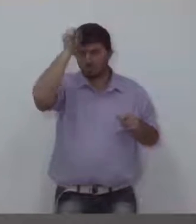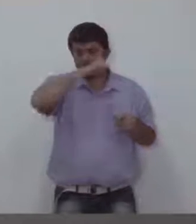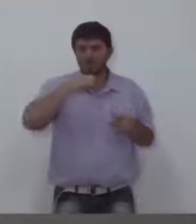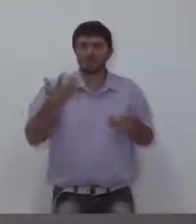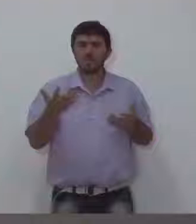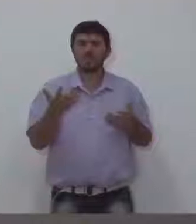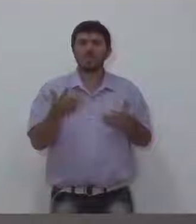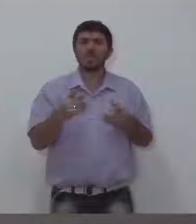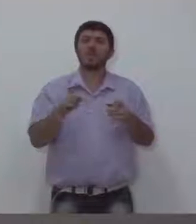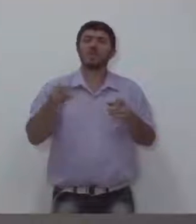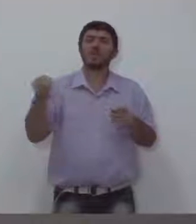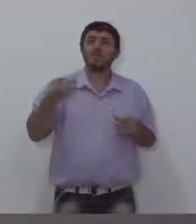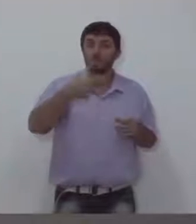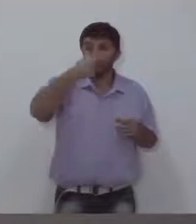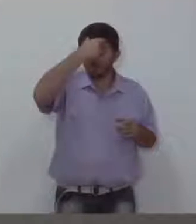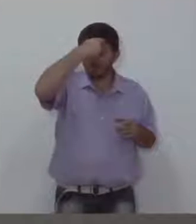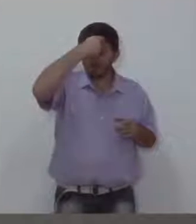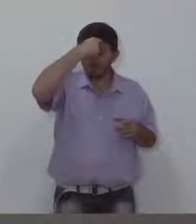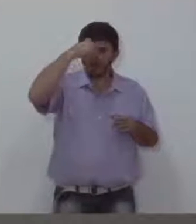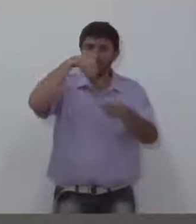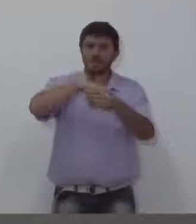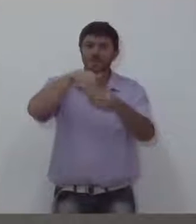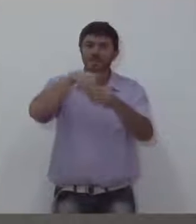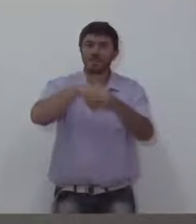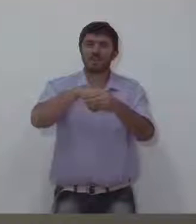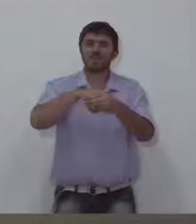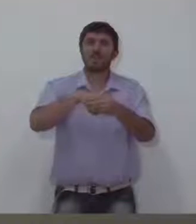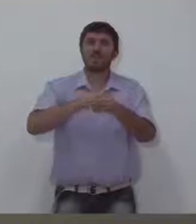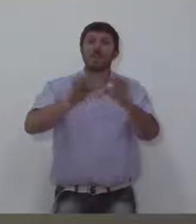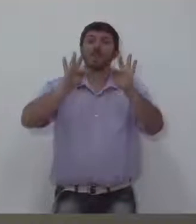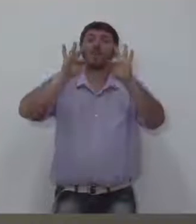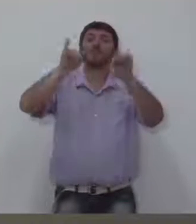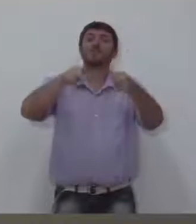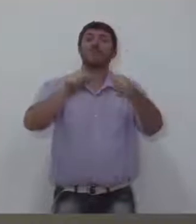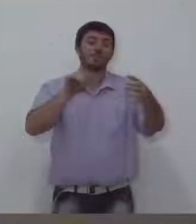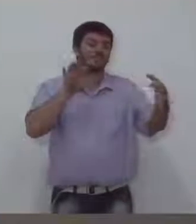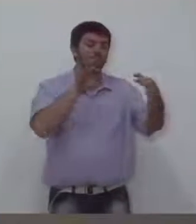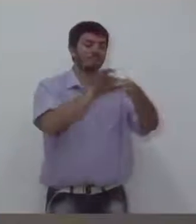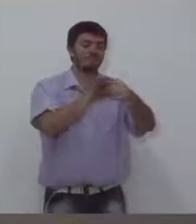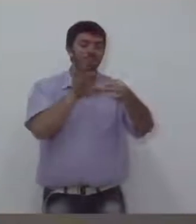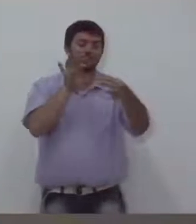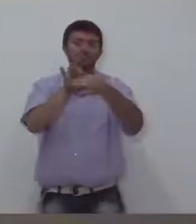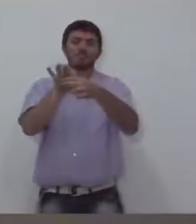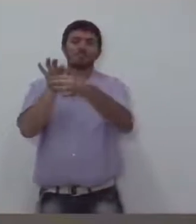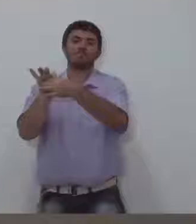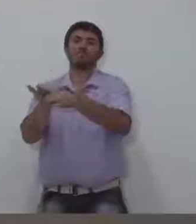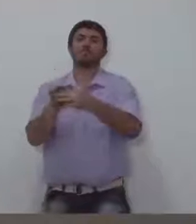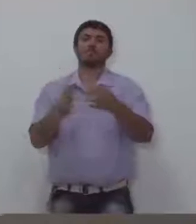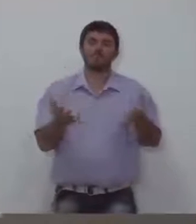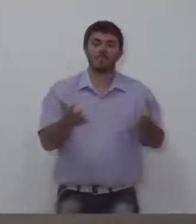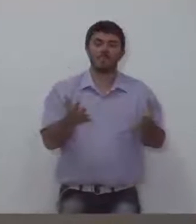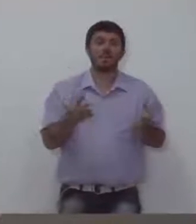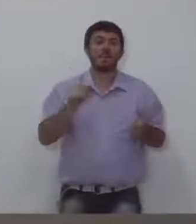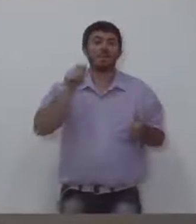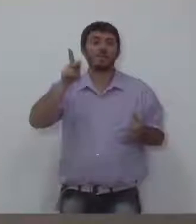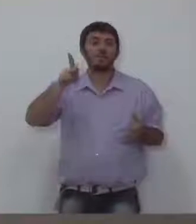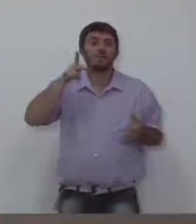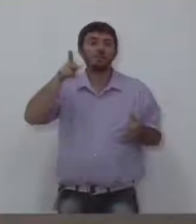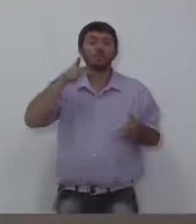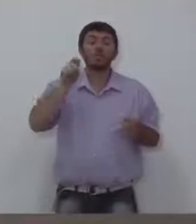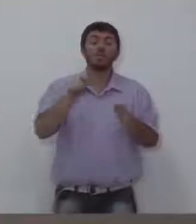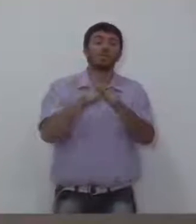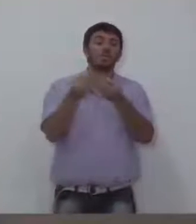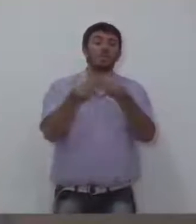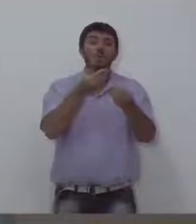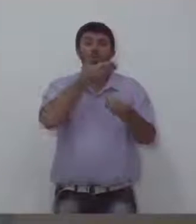o novo quociente eleitoral, o fim das coligações, a nova era, como que a política deve ser feita, qual que é a melhor estratégia,